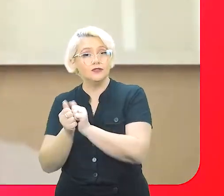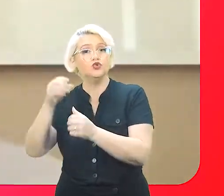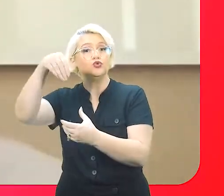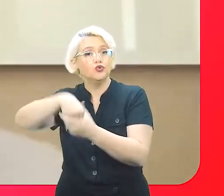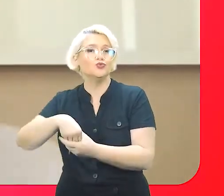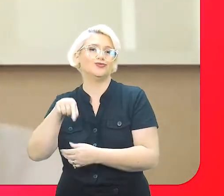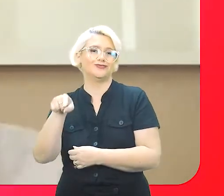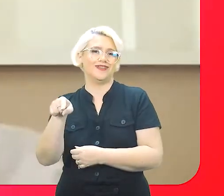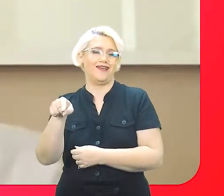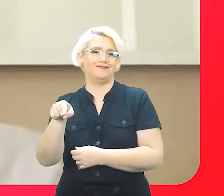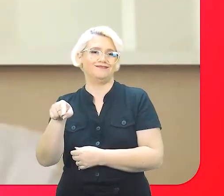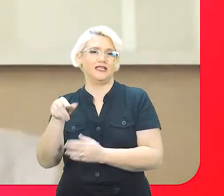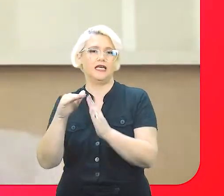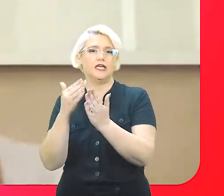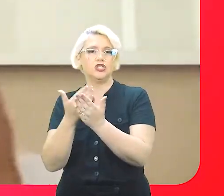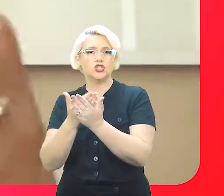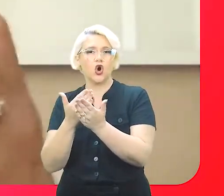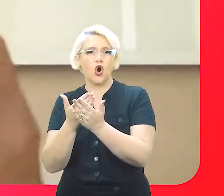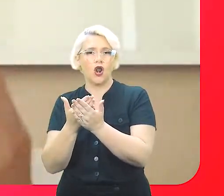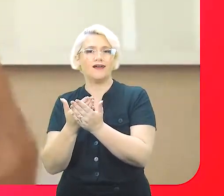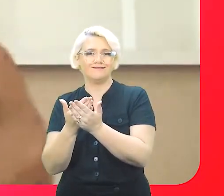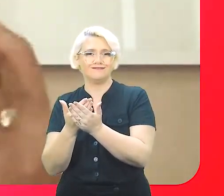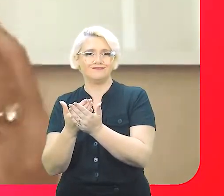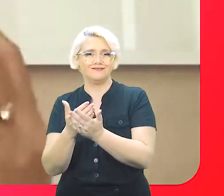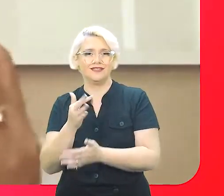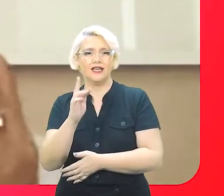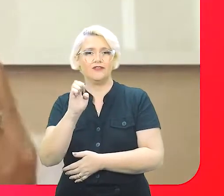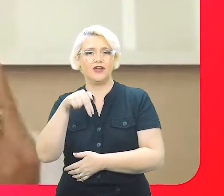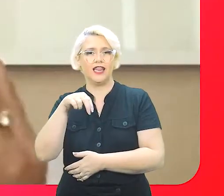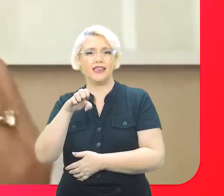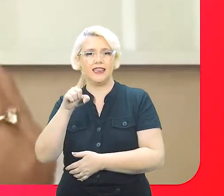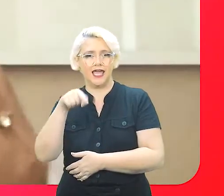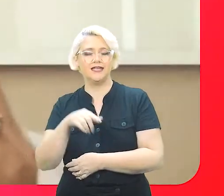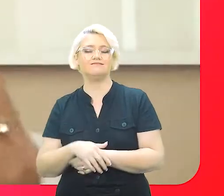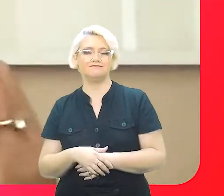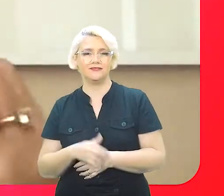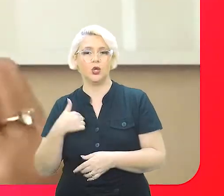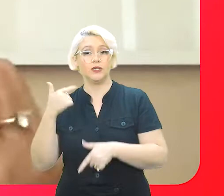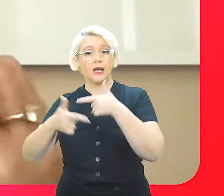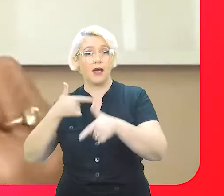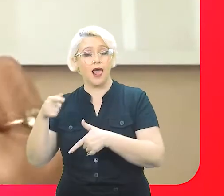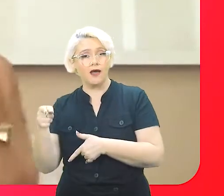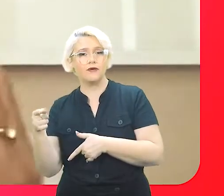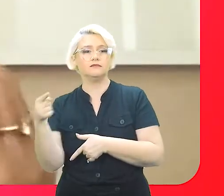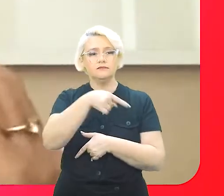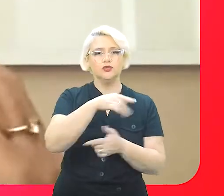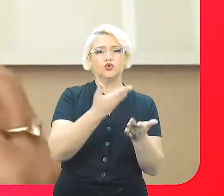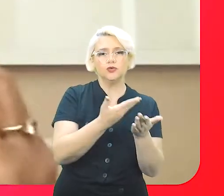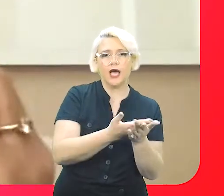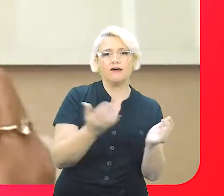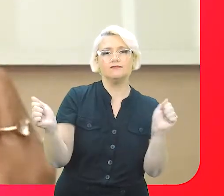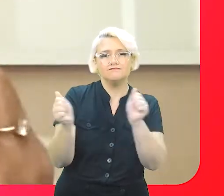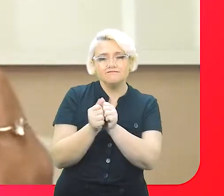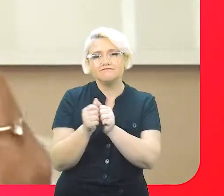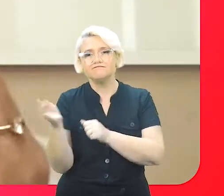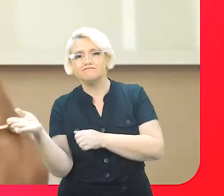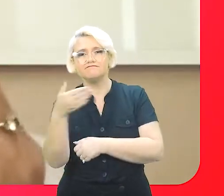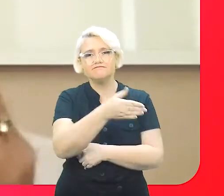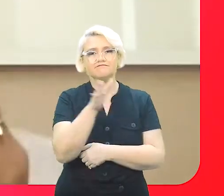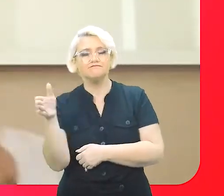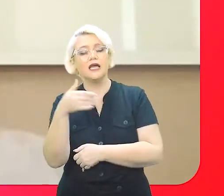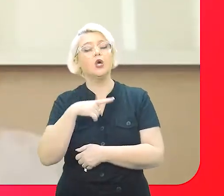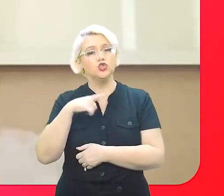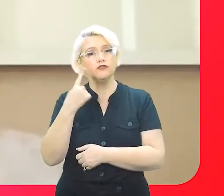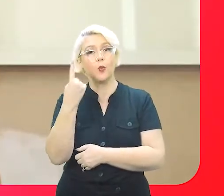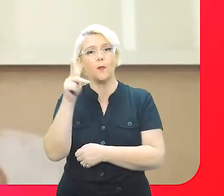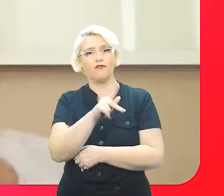lá, numa escola Freinet. Então, eu trabalhava, estudava, e eu